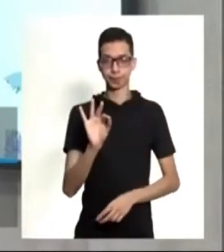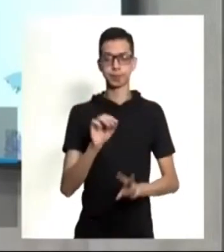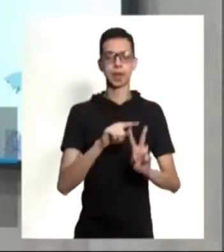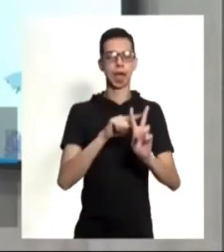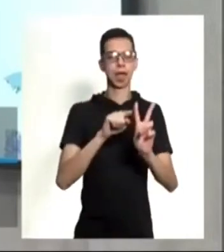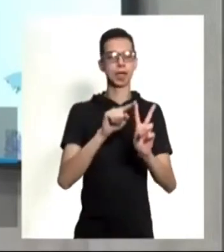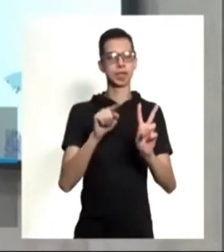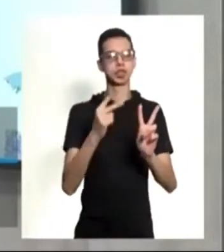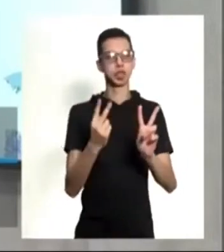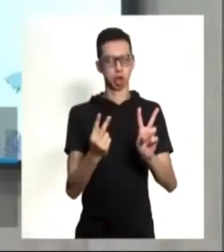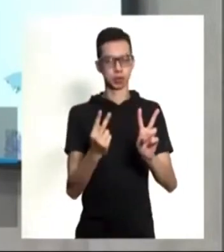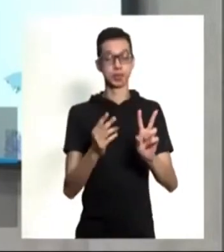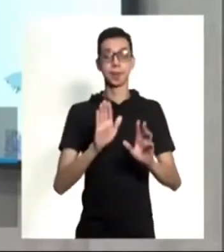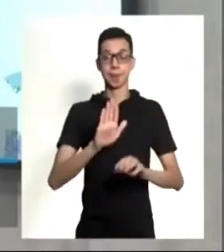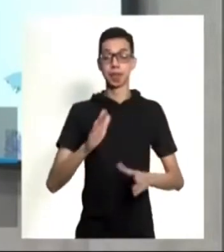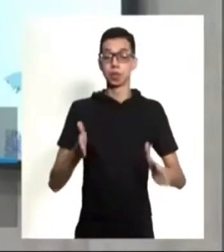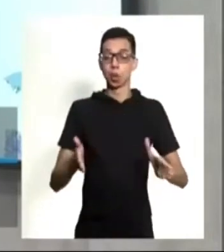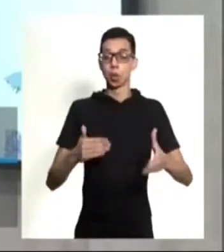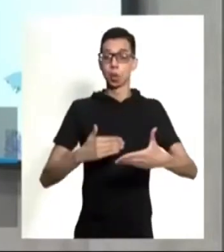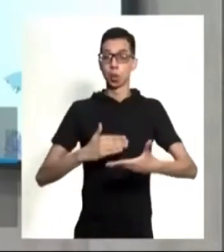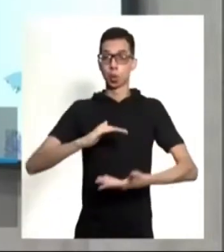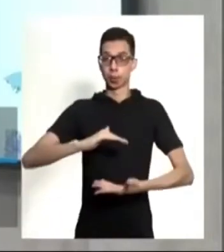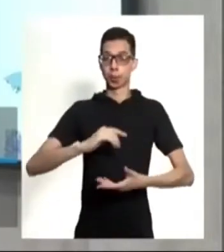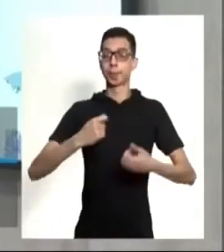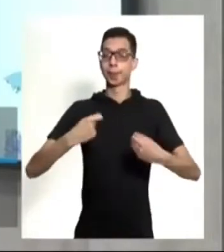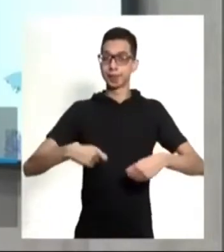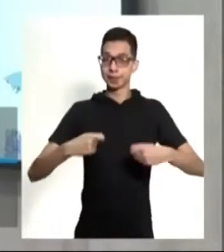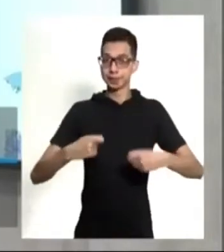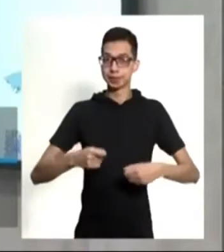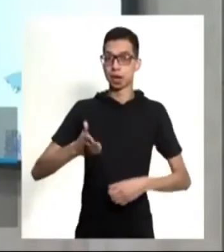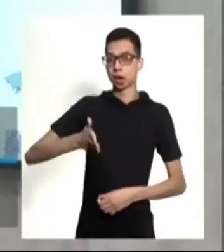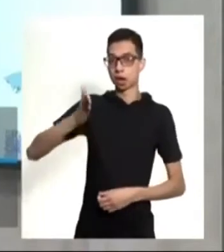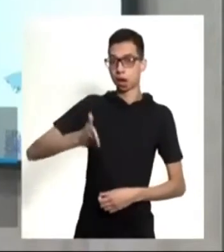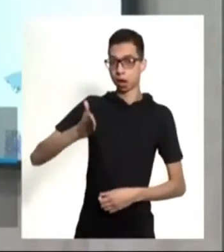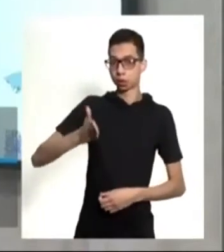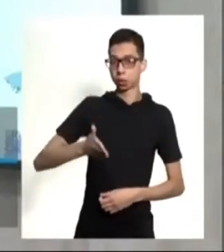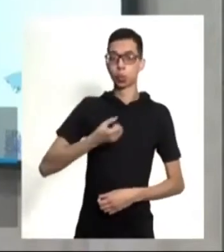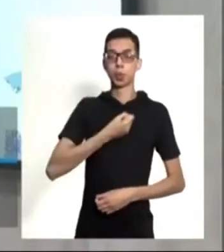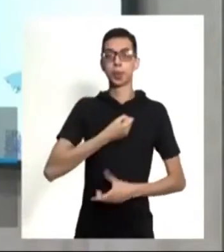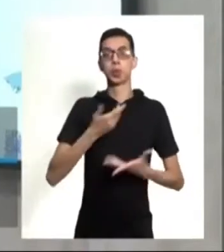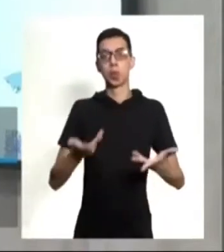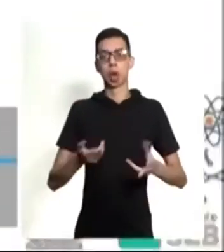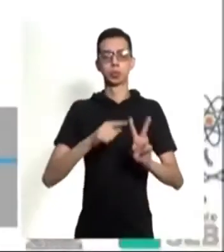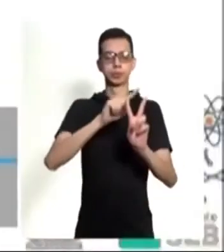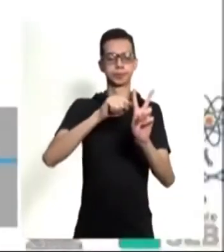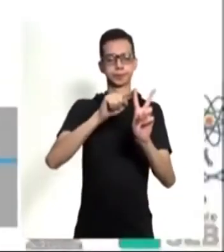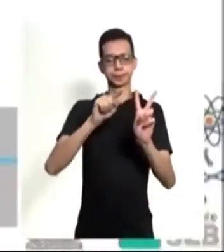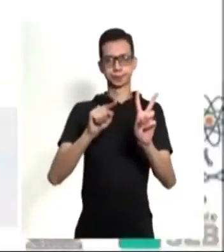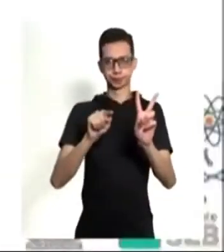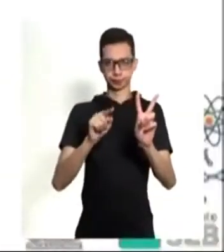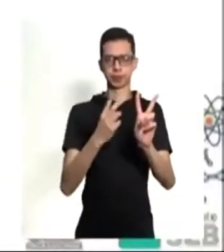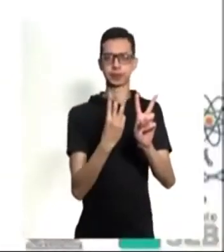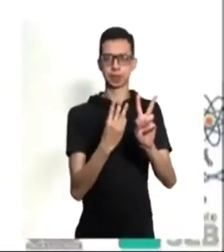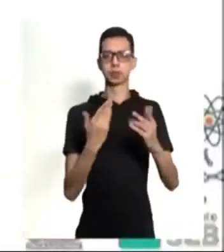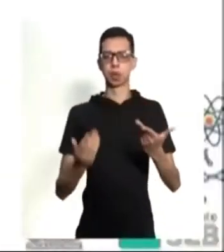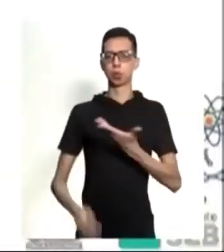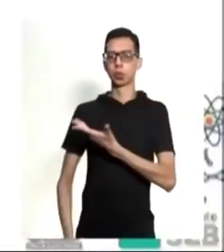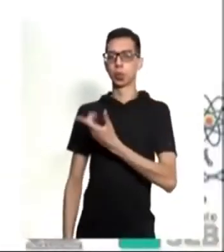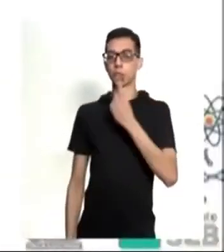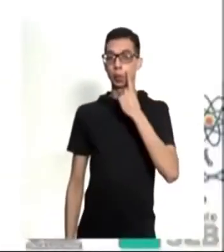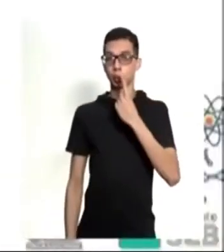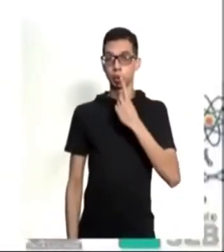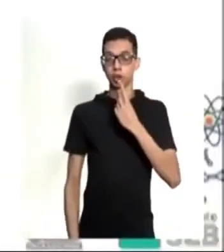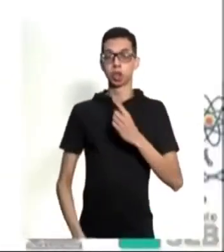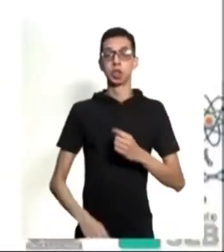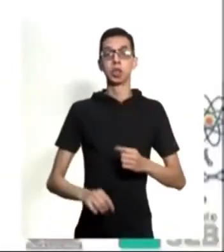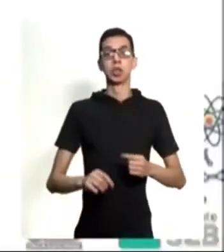de 3. Então, eu desenhei o cubo para você e desenhei o que ele falou aí, que a diagonal do cubo é 5 raiz de 3.